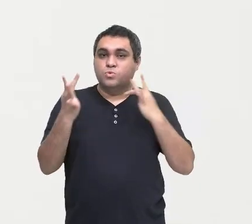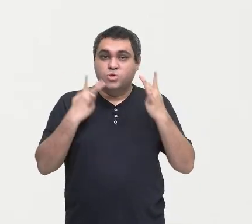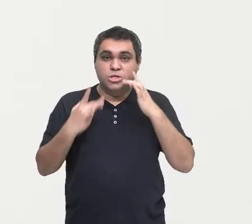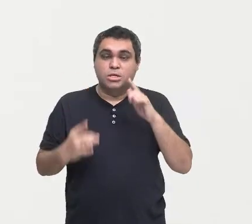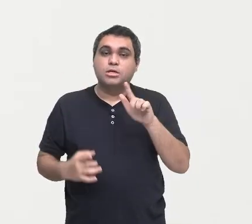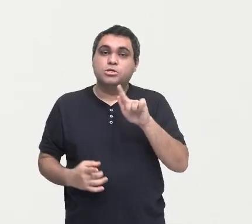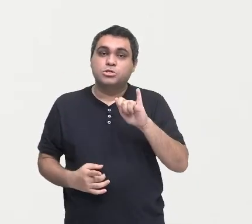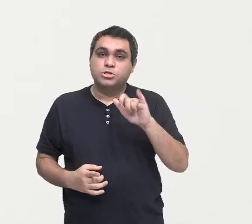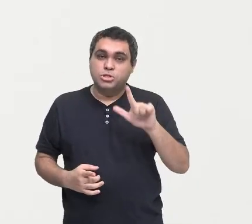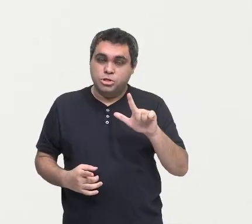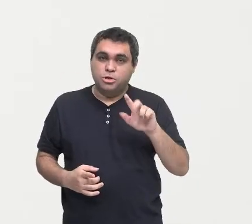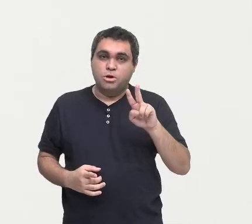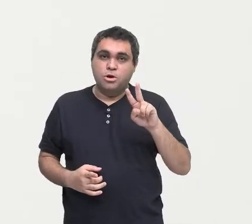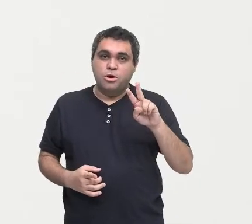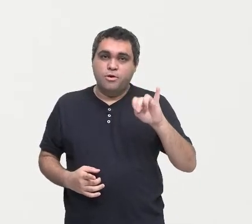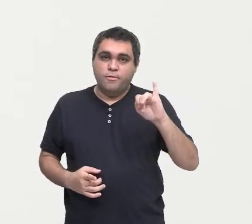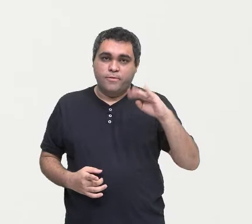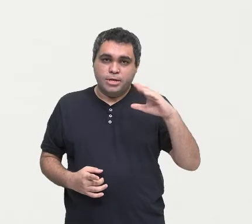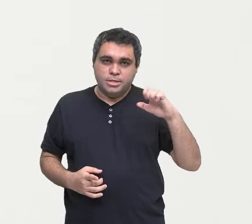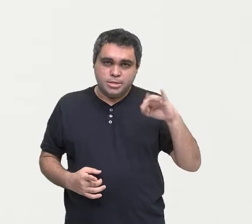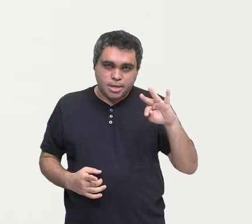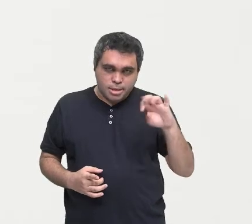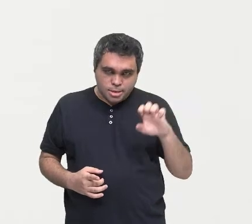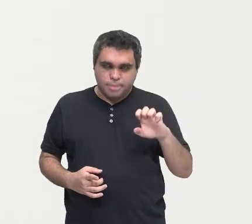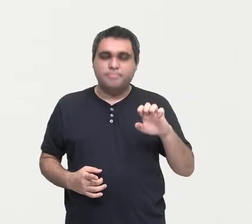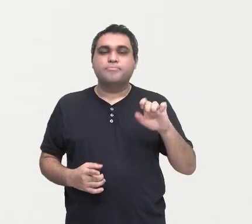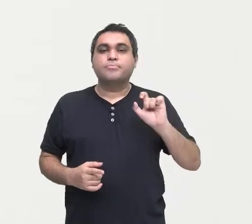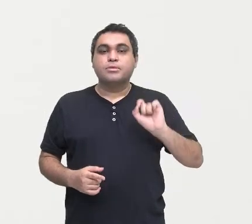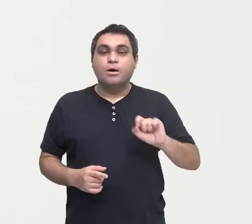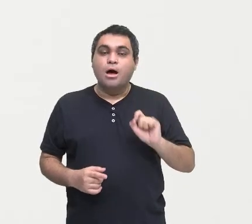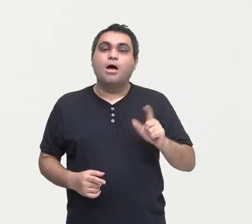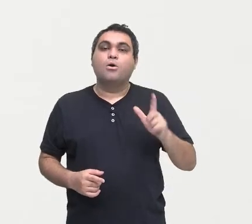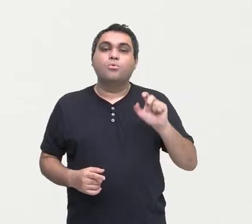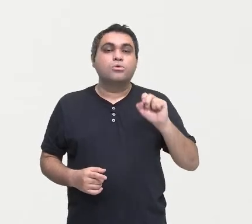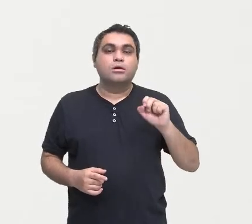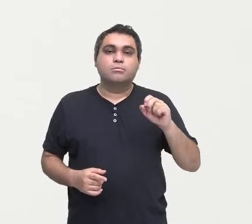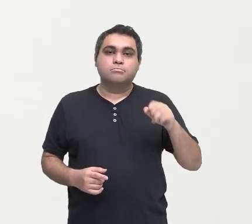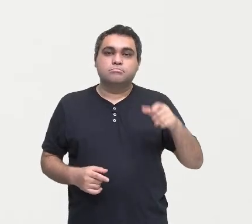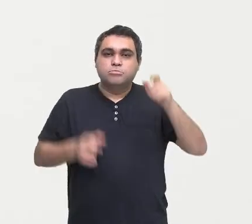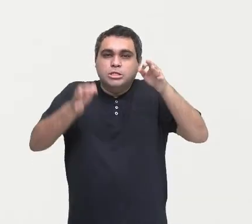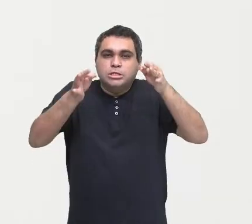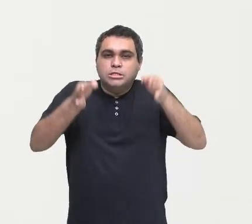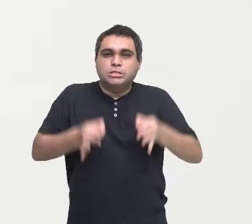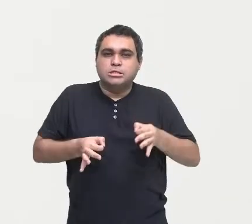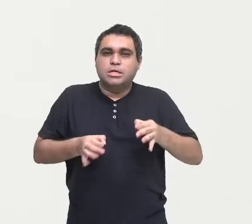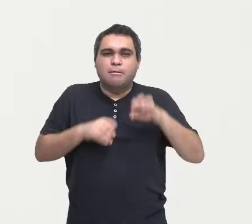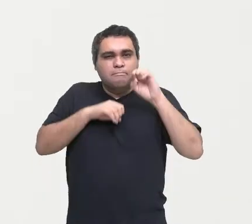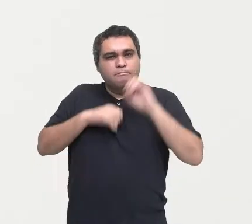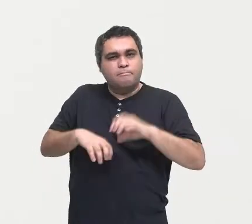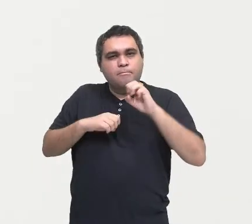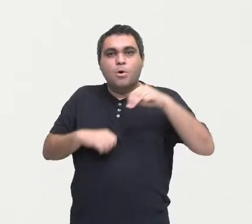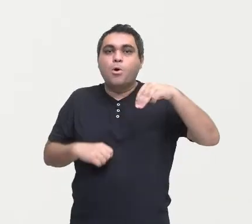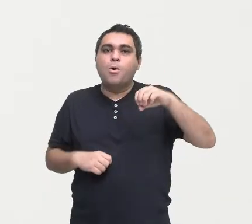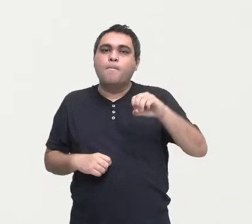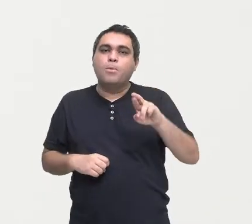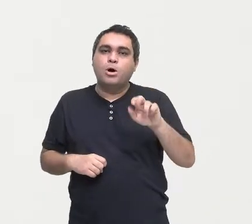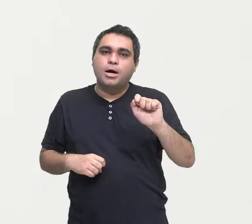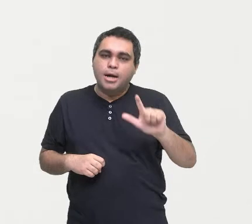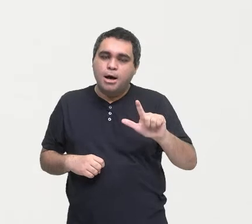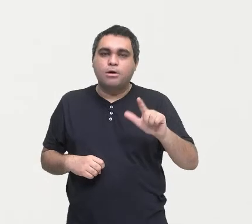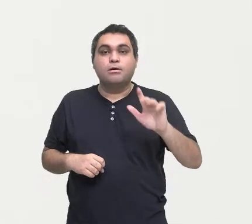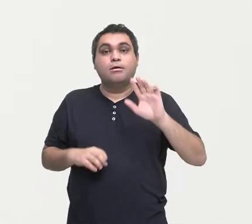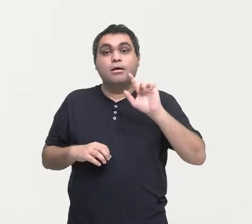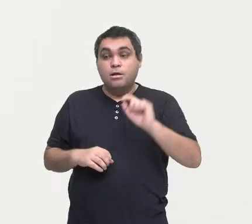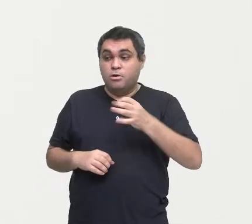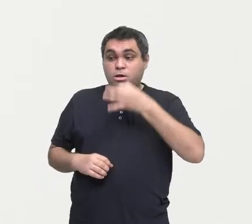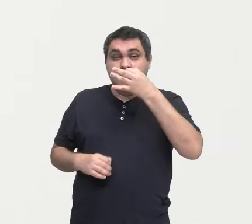saiba essa característica moralizante do teatro vicentino, que ele vai criticar a sociedade, criticar o povo,